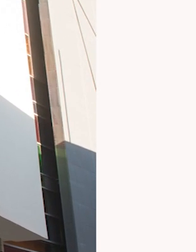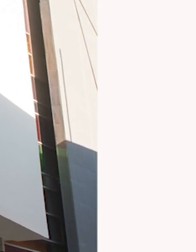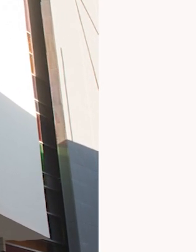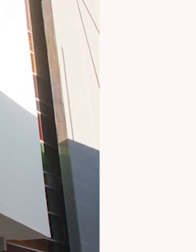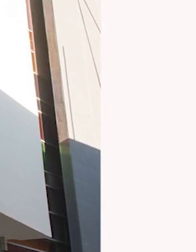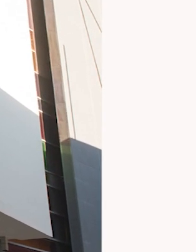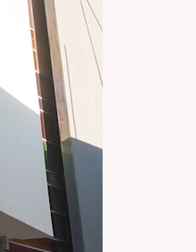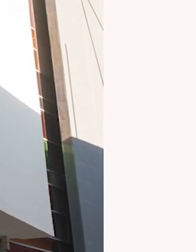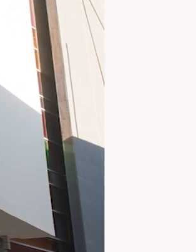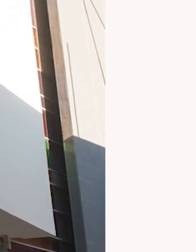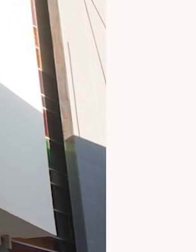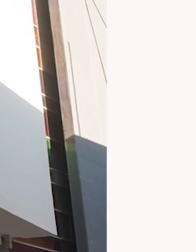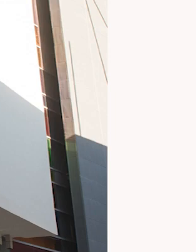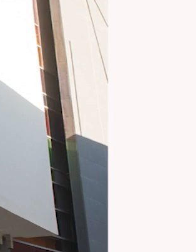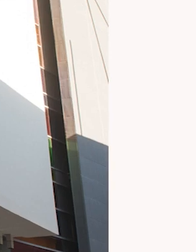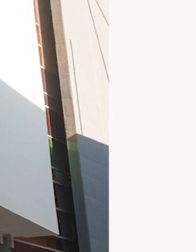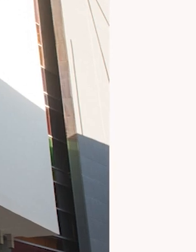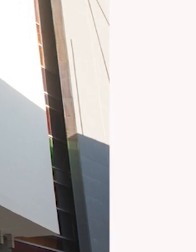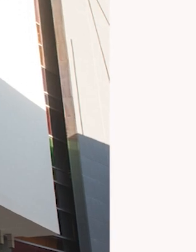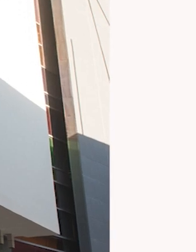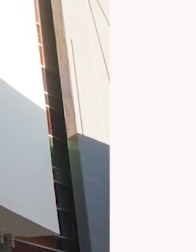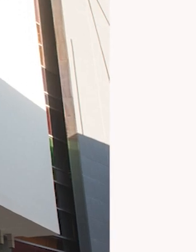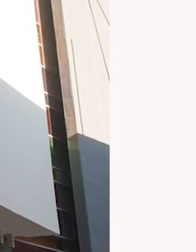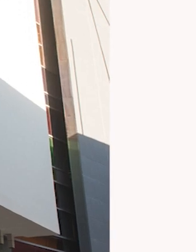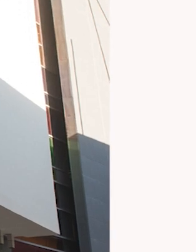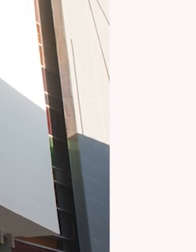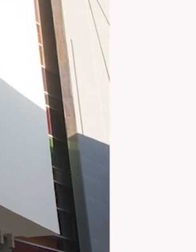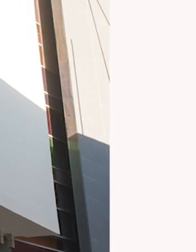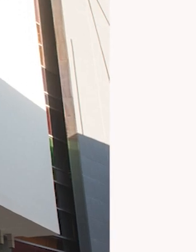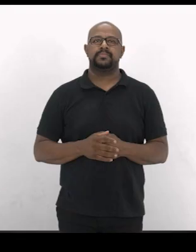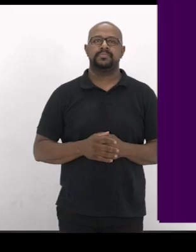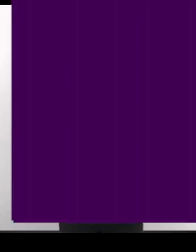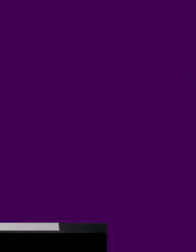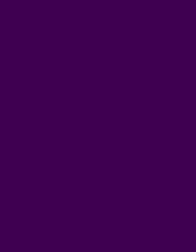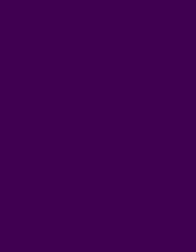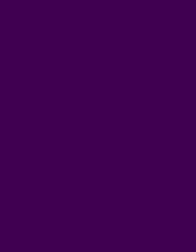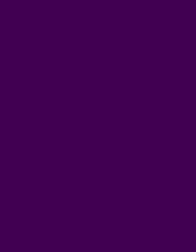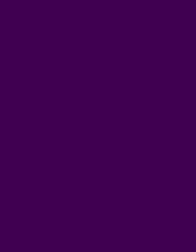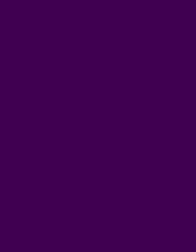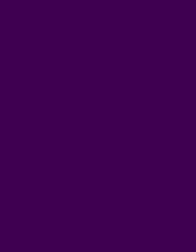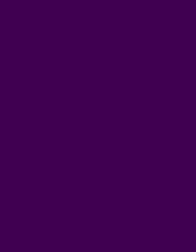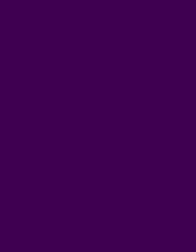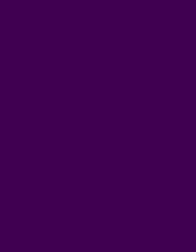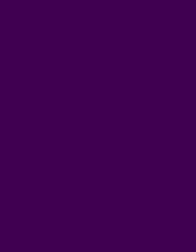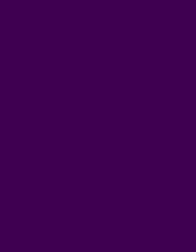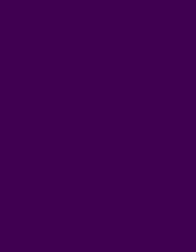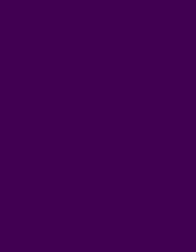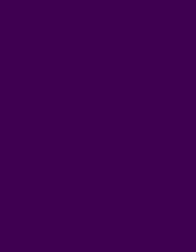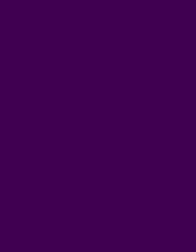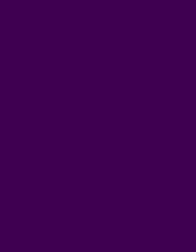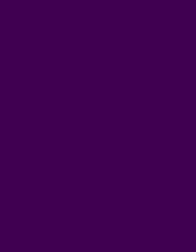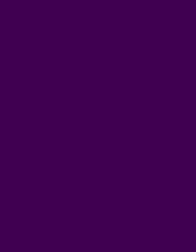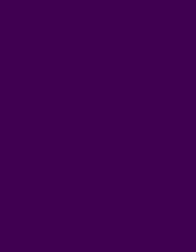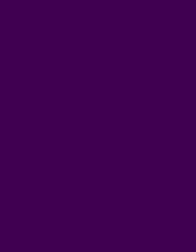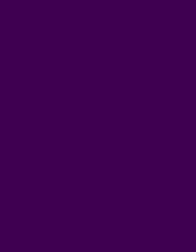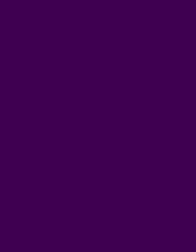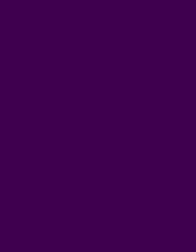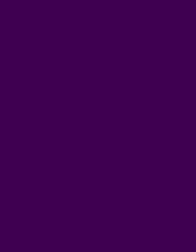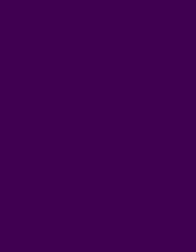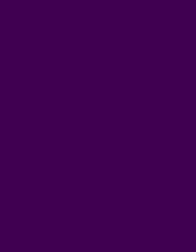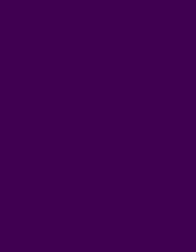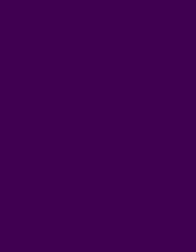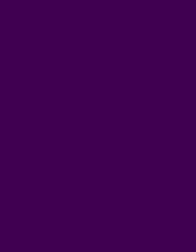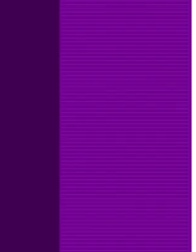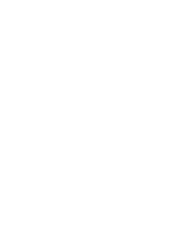janelas em arco no térreo. A porta de entrada fica à direita. Texto, tópico 3, captação de recursos